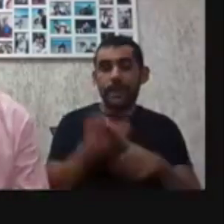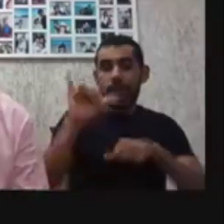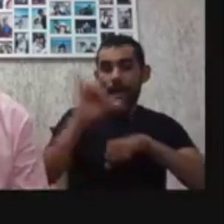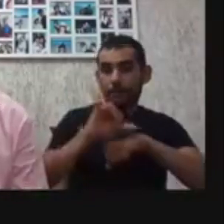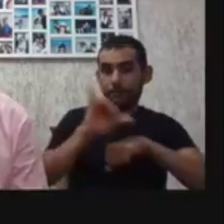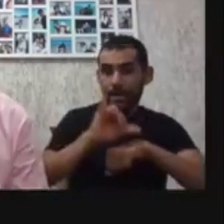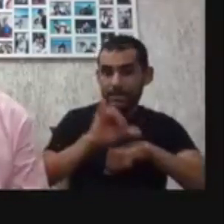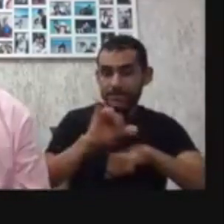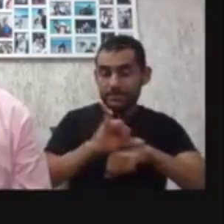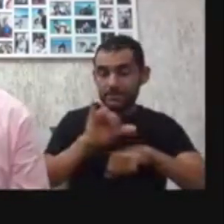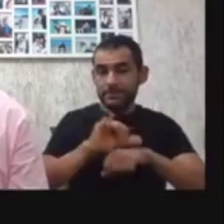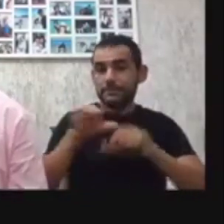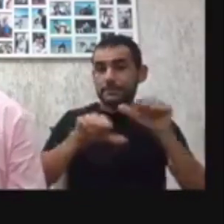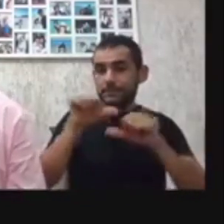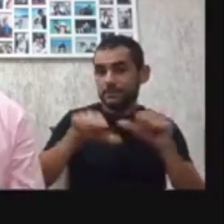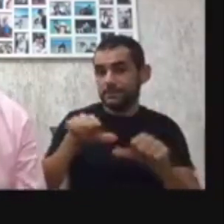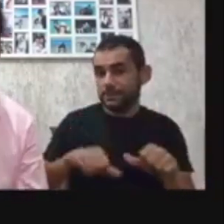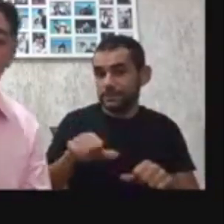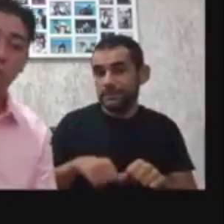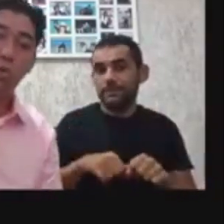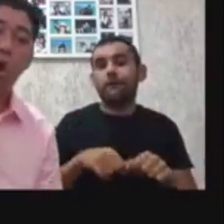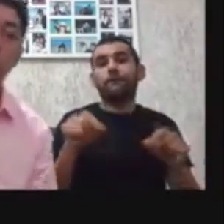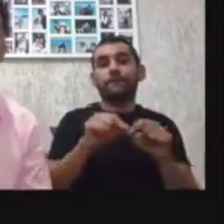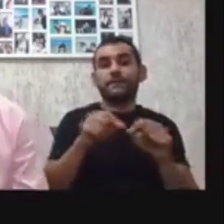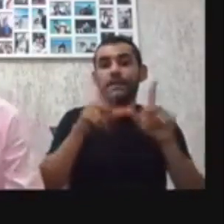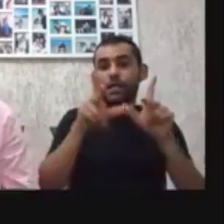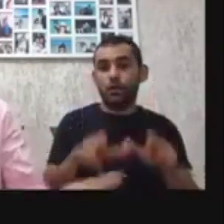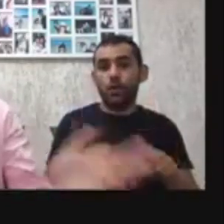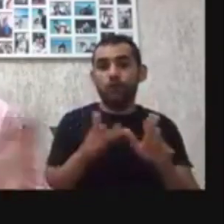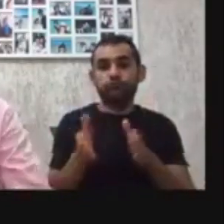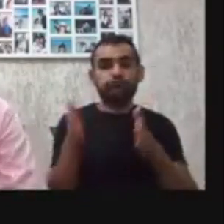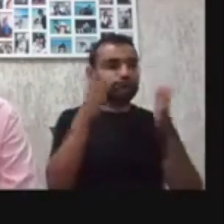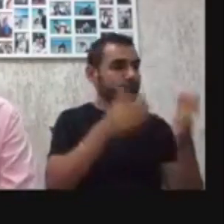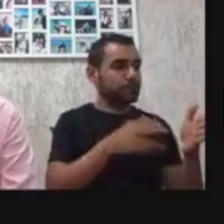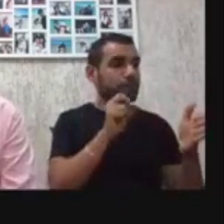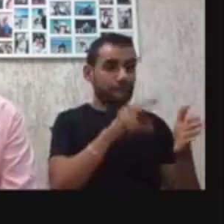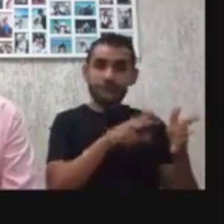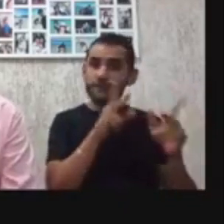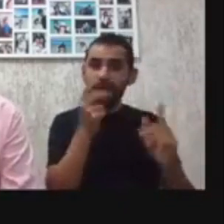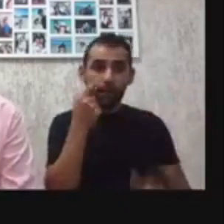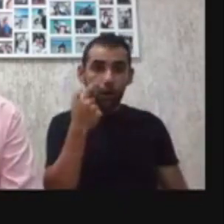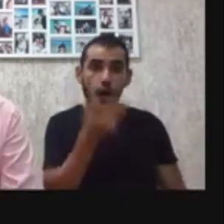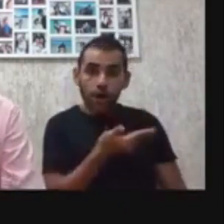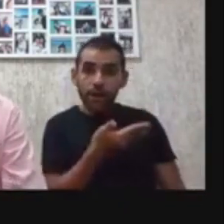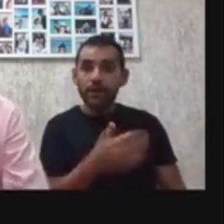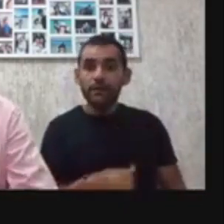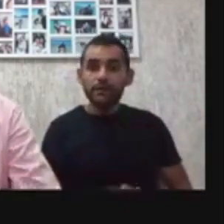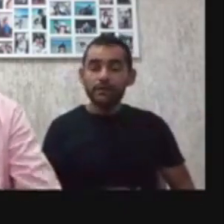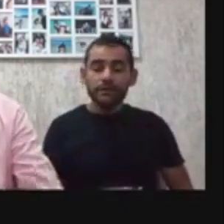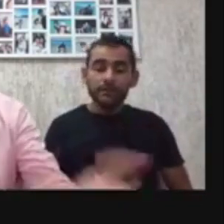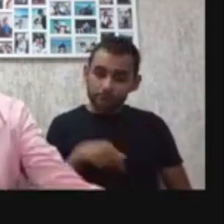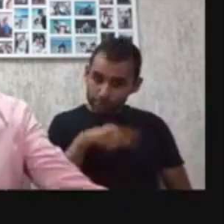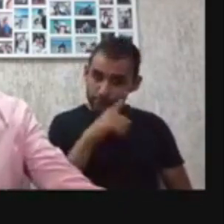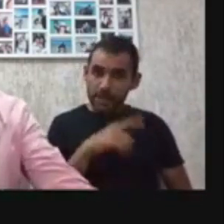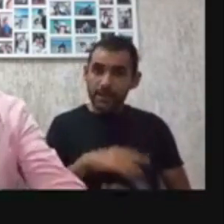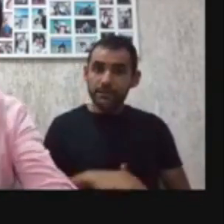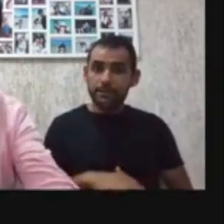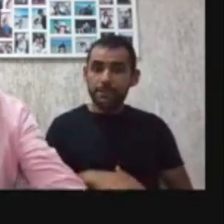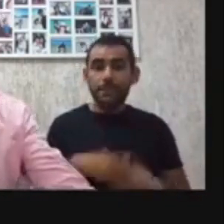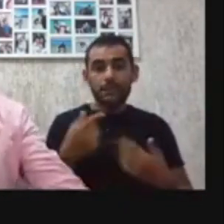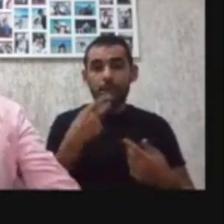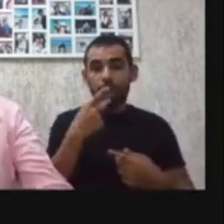sendo revitalizada desmanchou um negócio para fazer outro igual do outro lado. É só sair lá para você ver. Sabe? Então, você